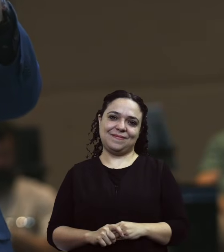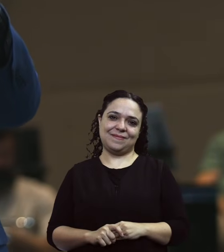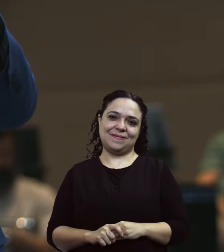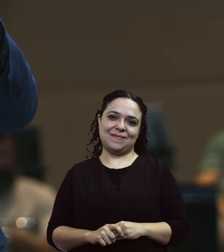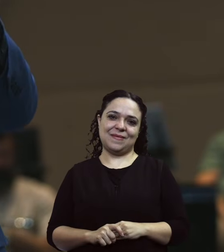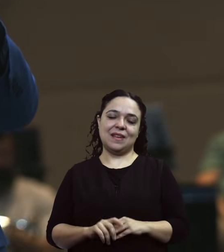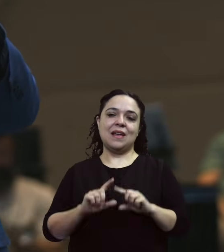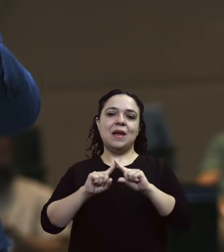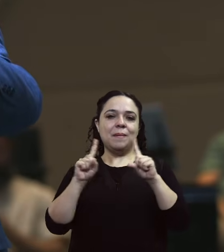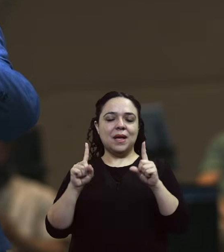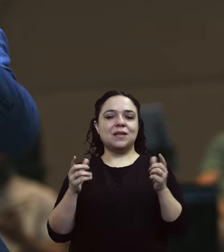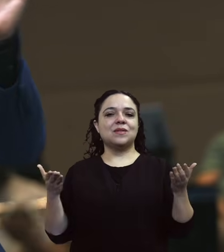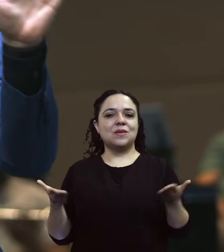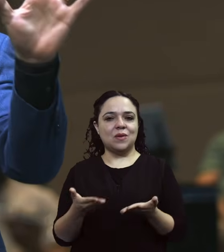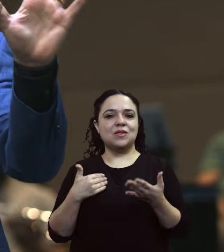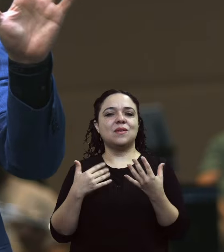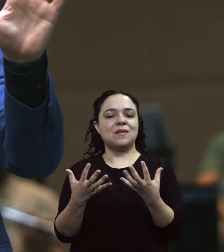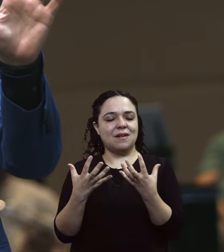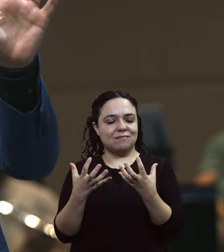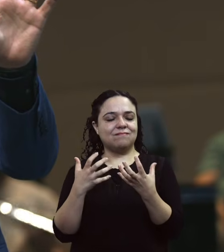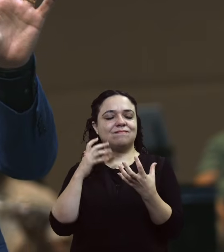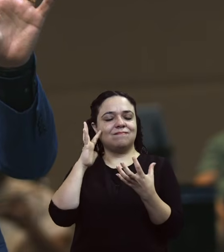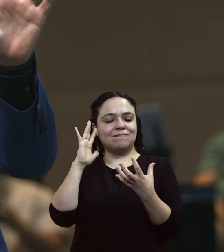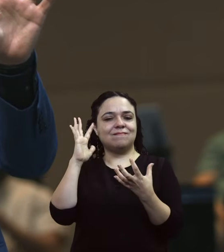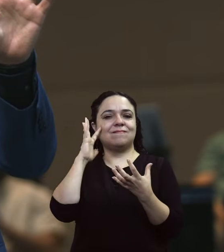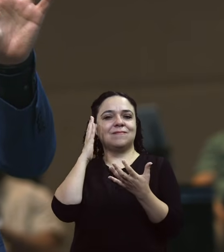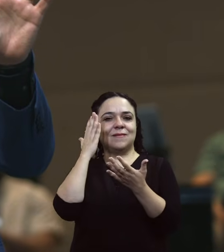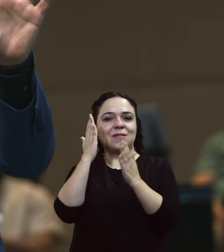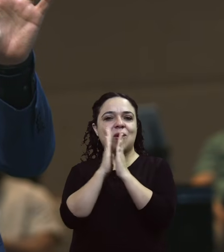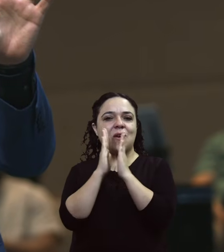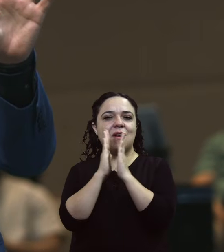Mas hoje eu queria orar por aqueles que querem